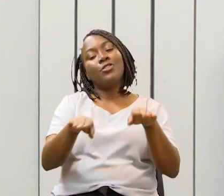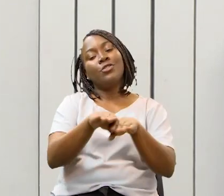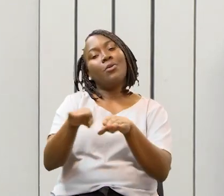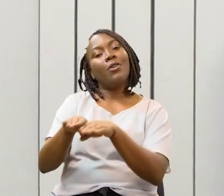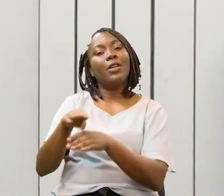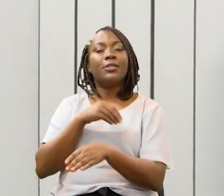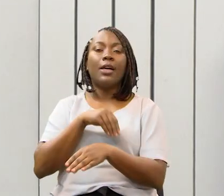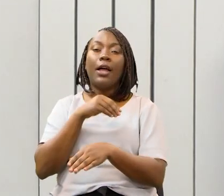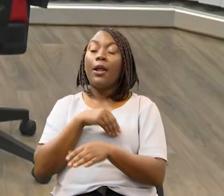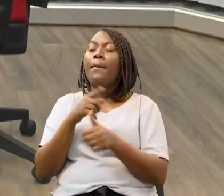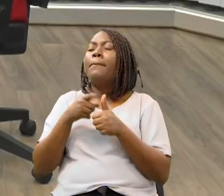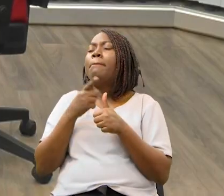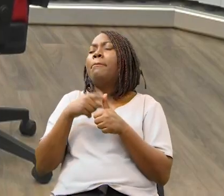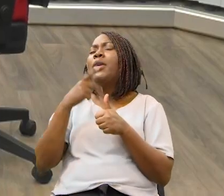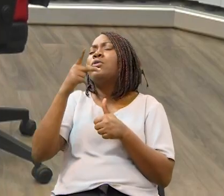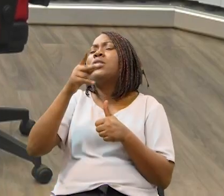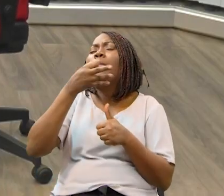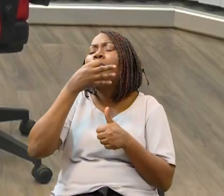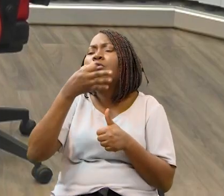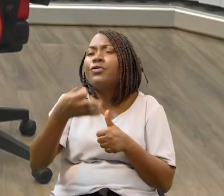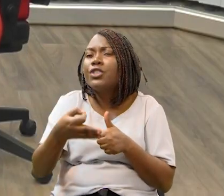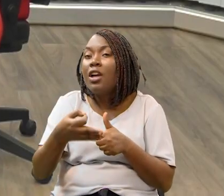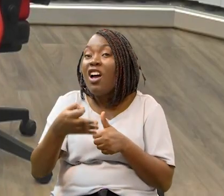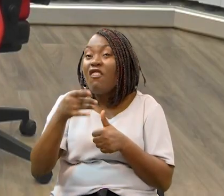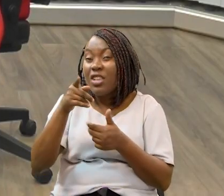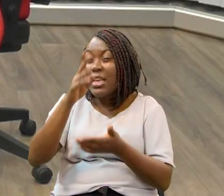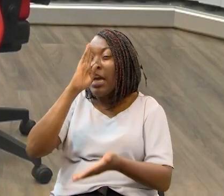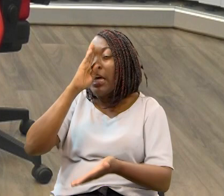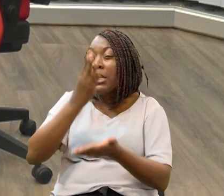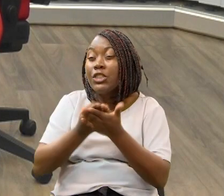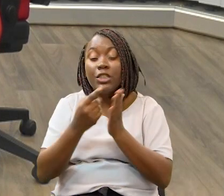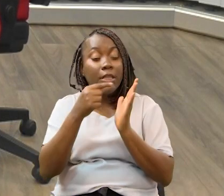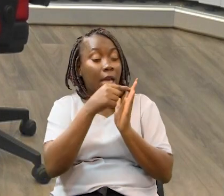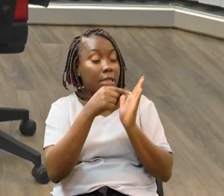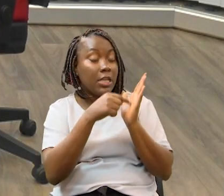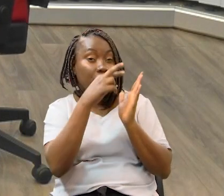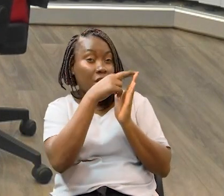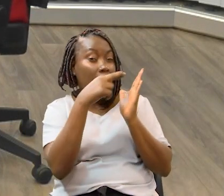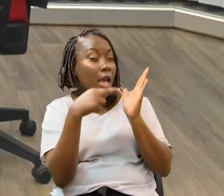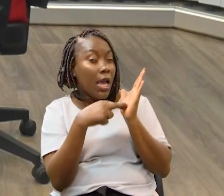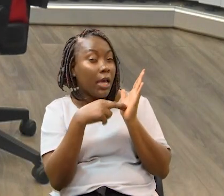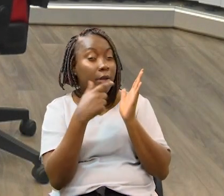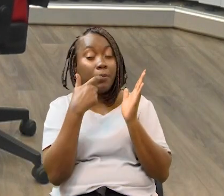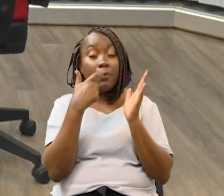lá. Primeiro, o seu ponto de vista. Você acredita que essas regras, que daqui a pouquinho a